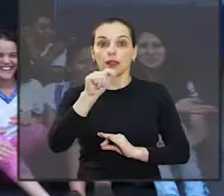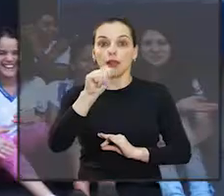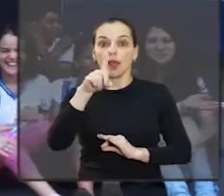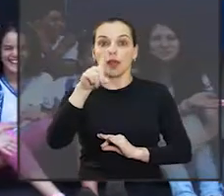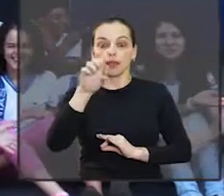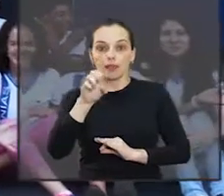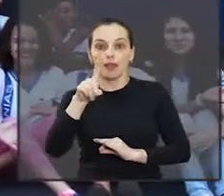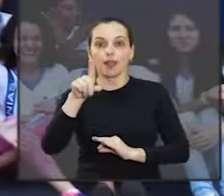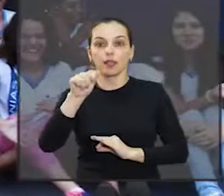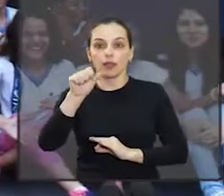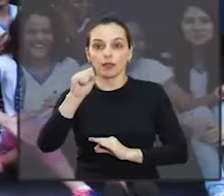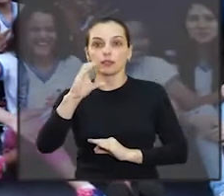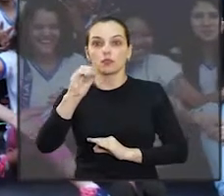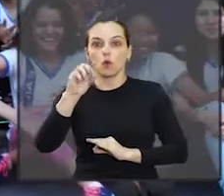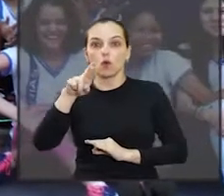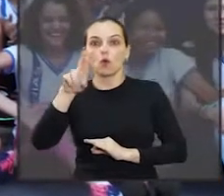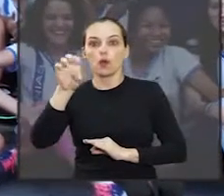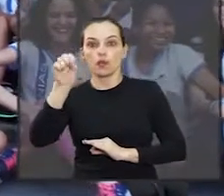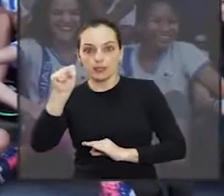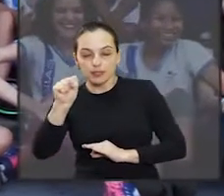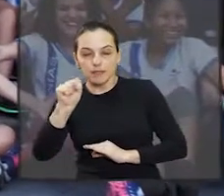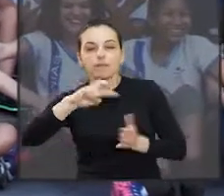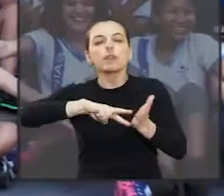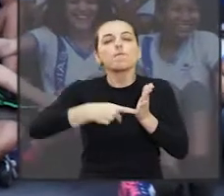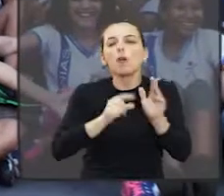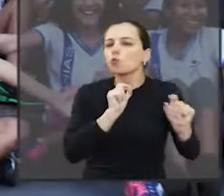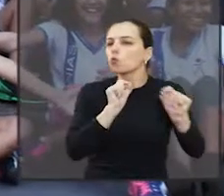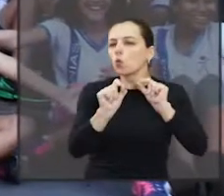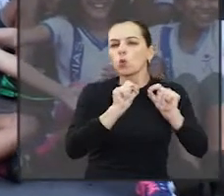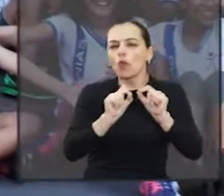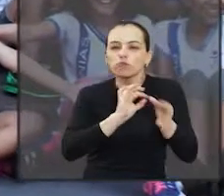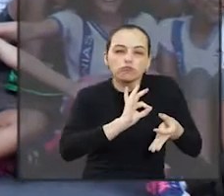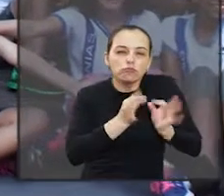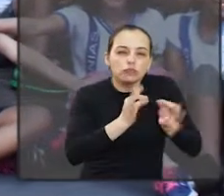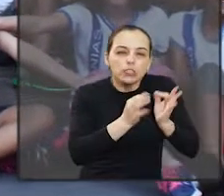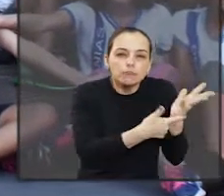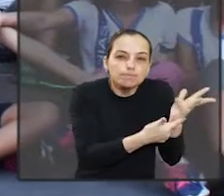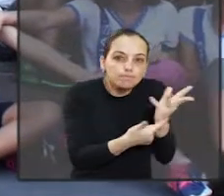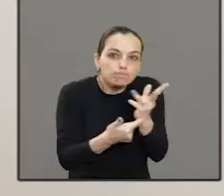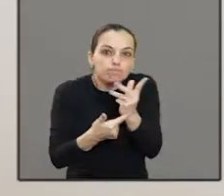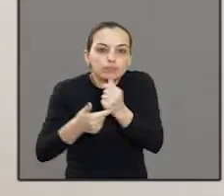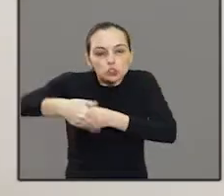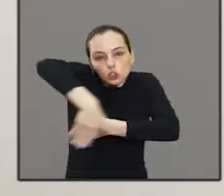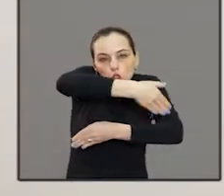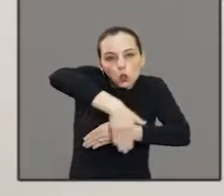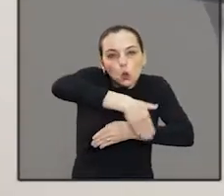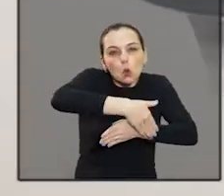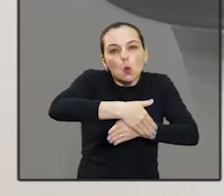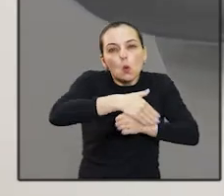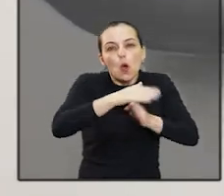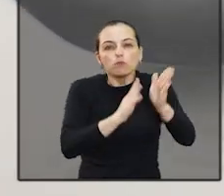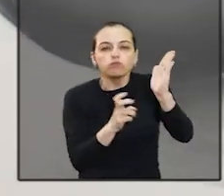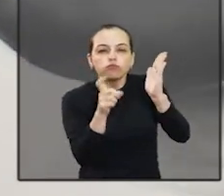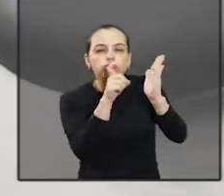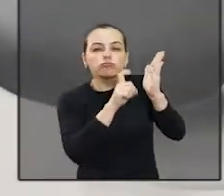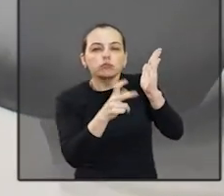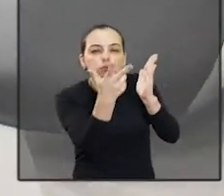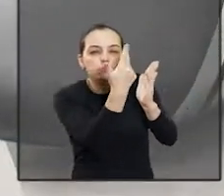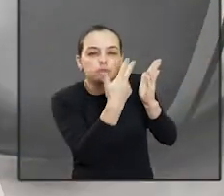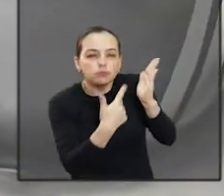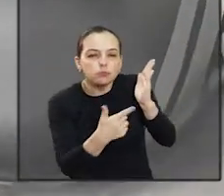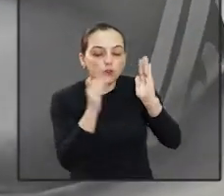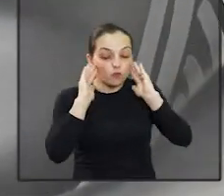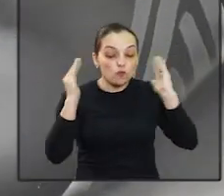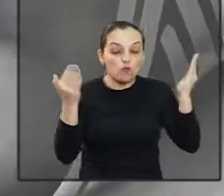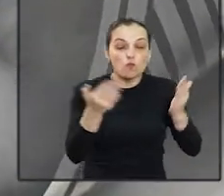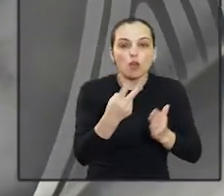atendeu aproximadamente 200 jovens com a oficina de arte urbana, foi um projeto muito bacana. Então, um desses